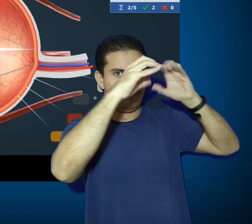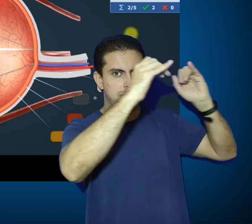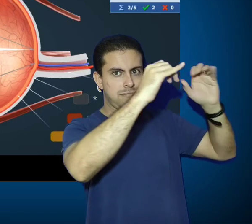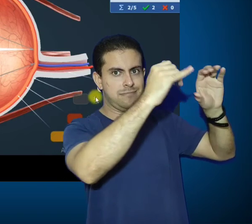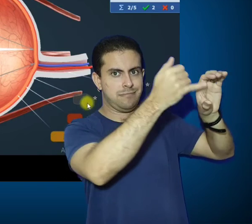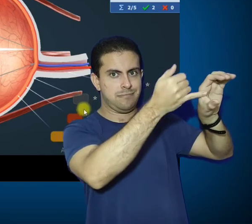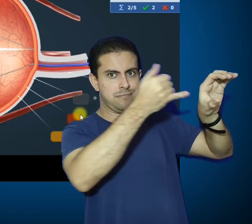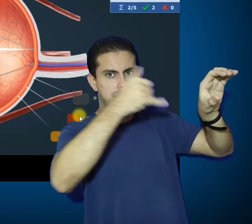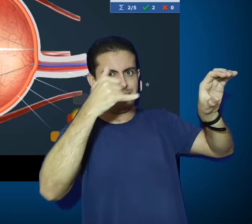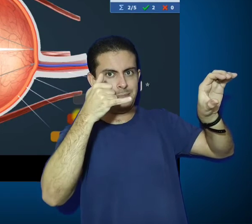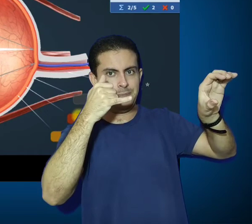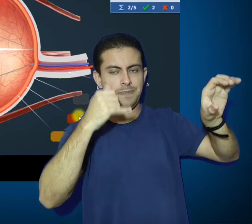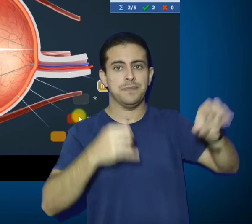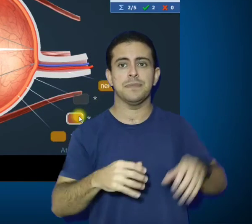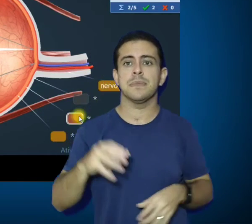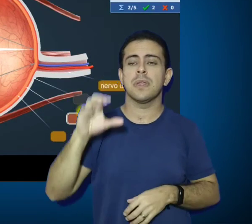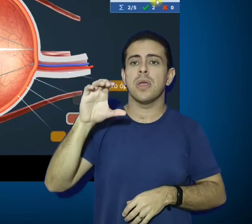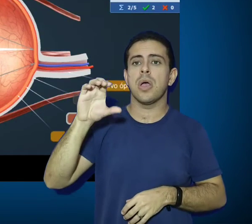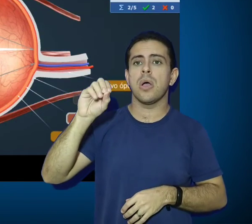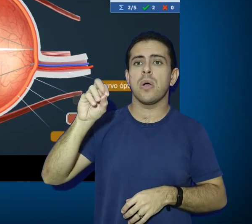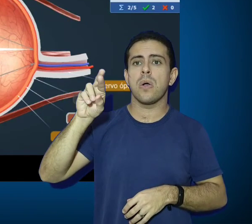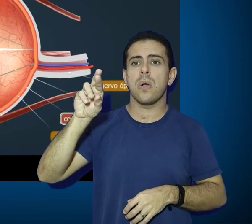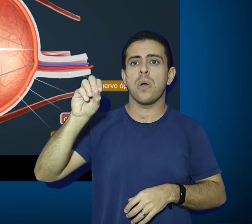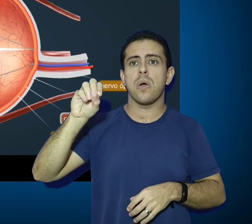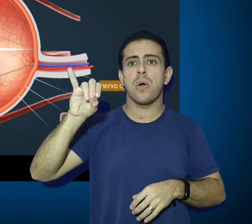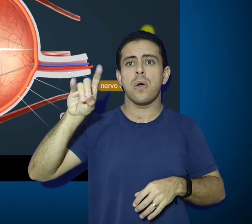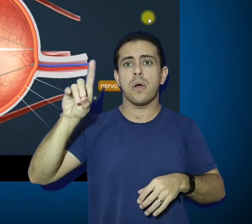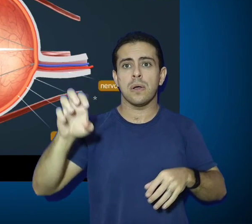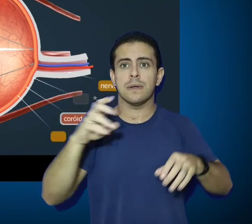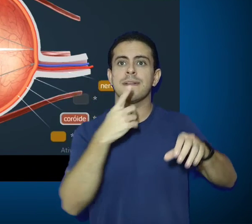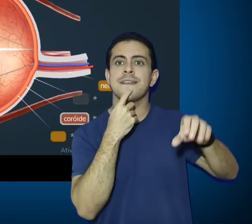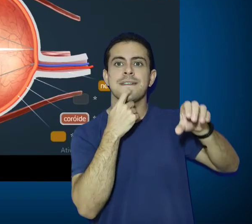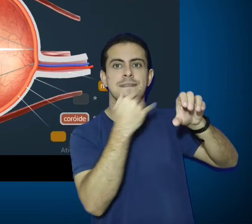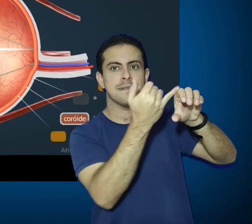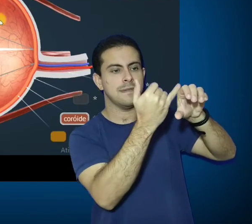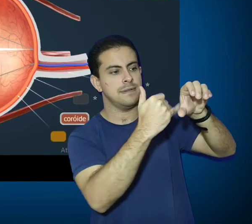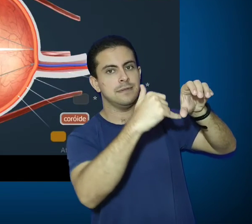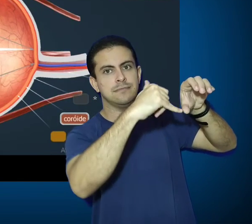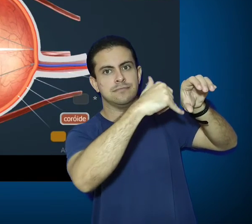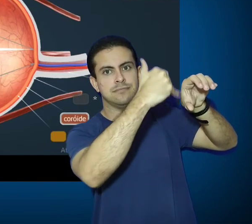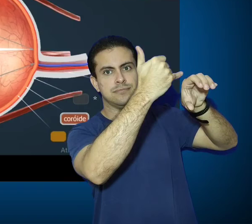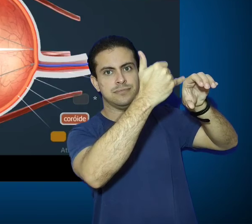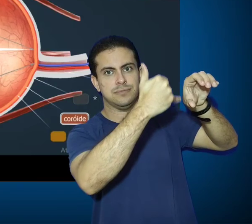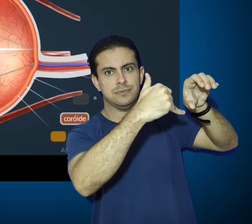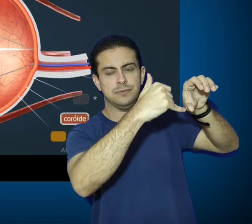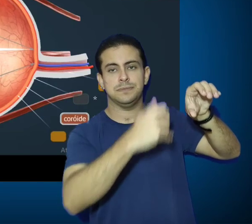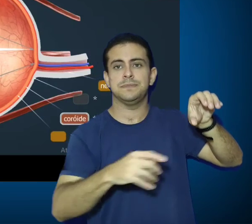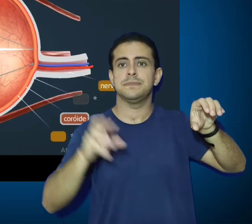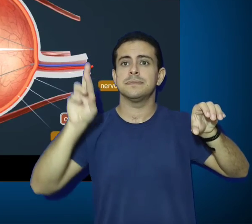A coroide é essa região intermediária, aqui, que é a coroide. A retina